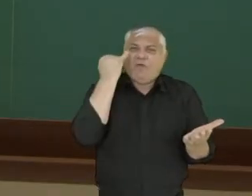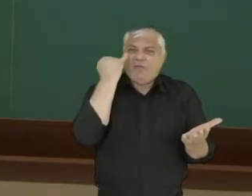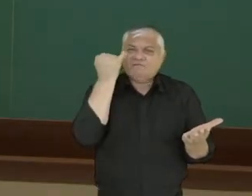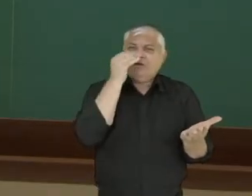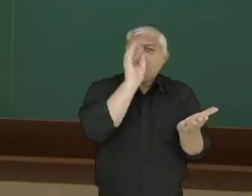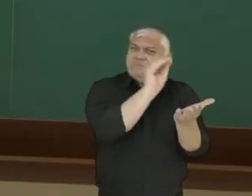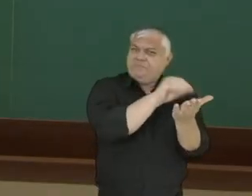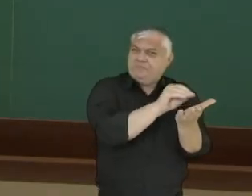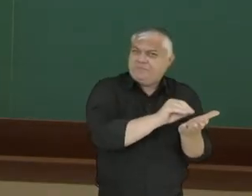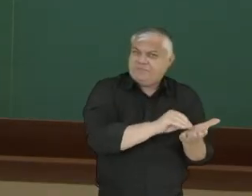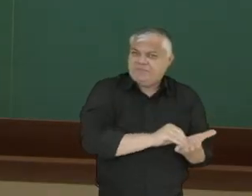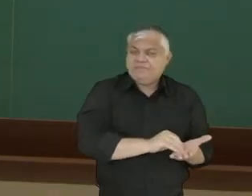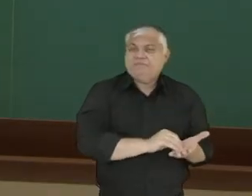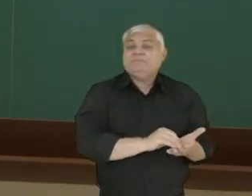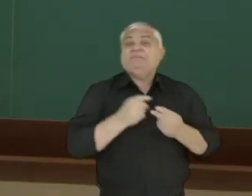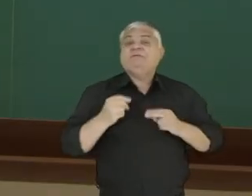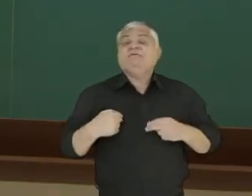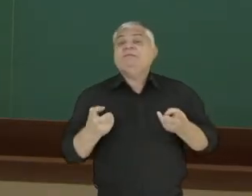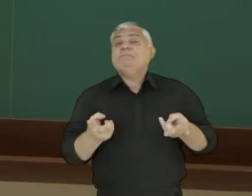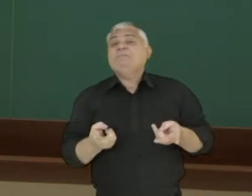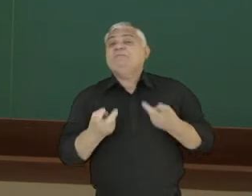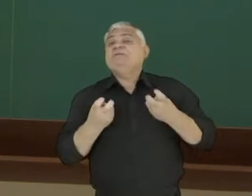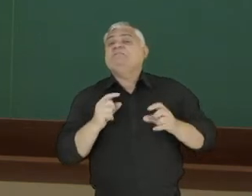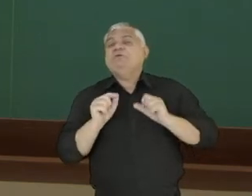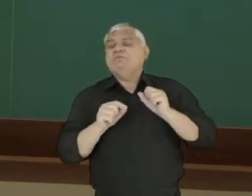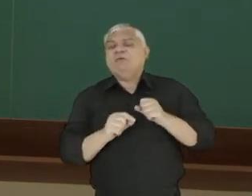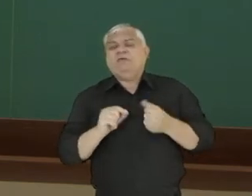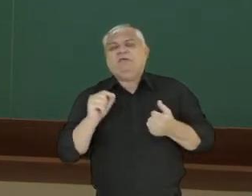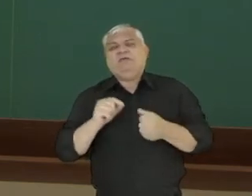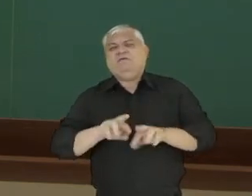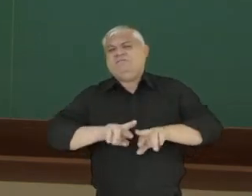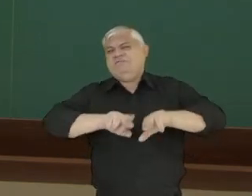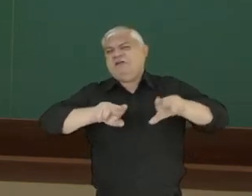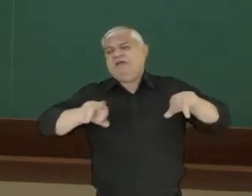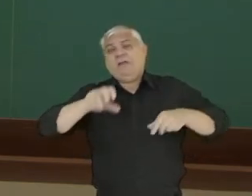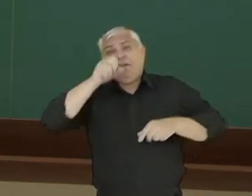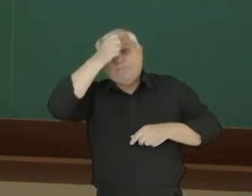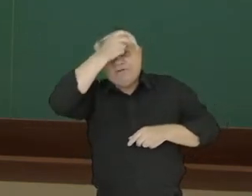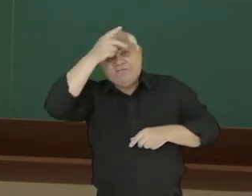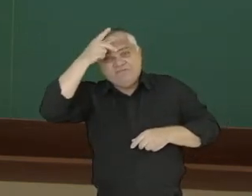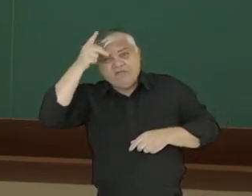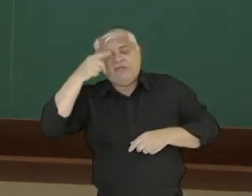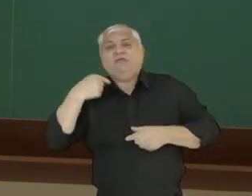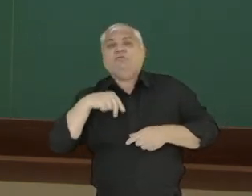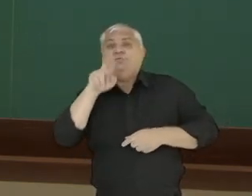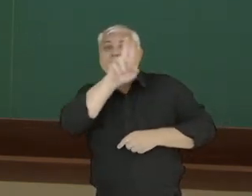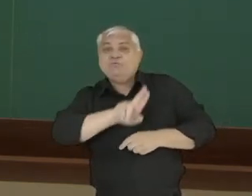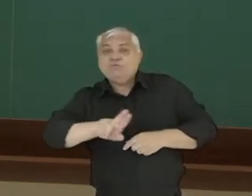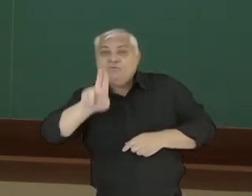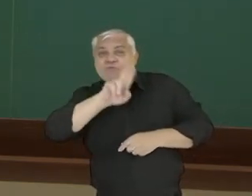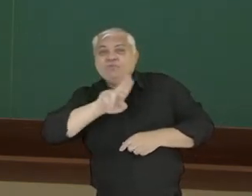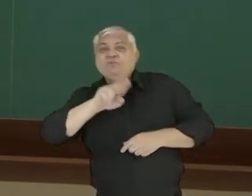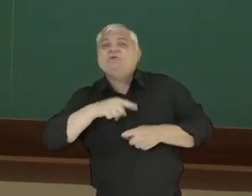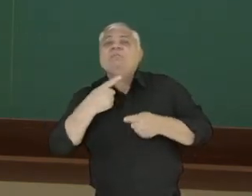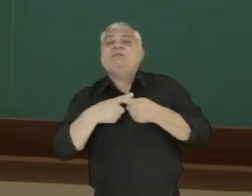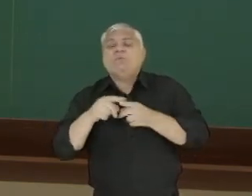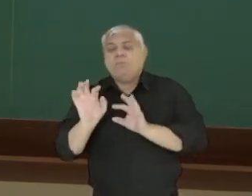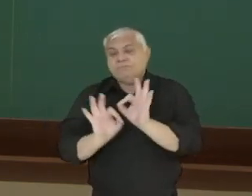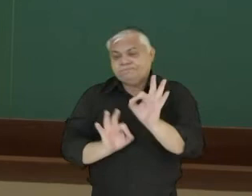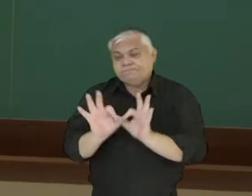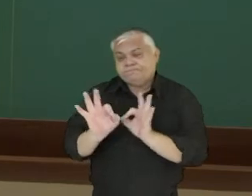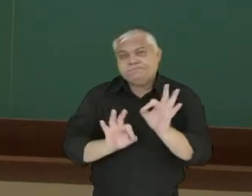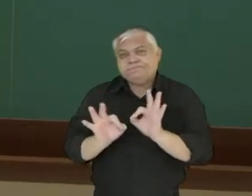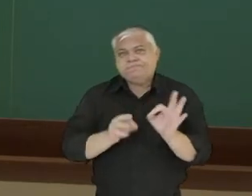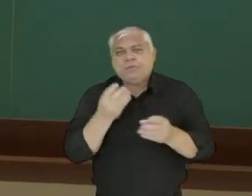vai perceber que várias prefeituras acabam utilizando isso para ordenar o crescimento de